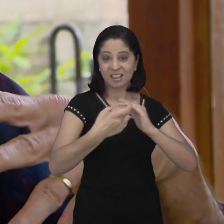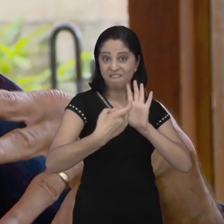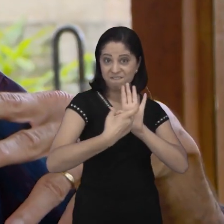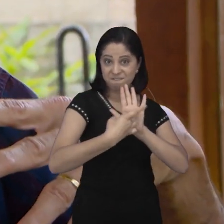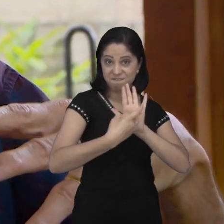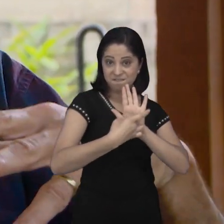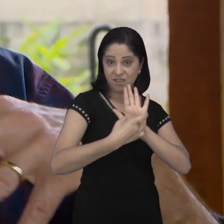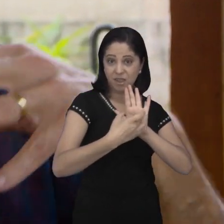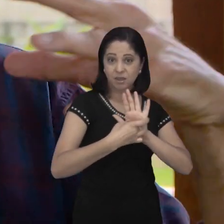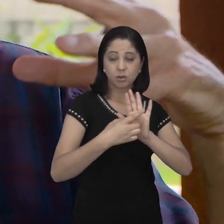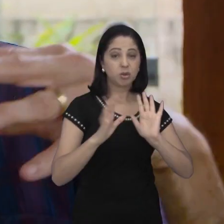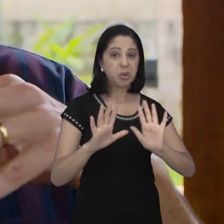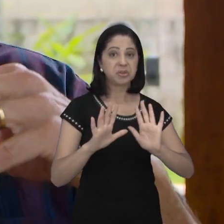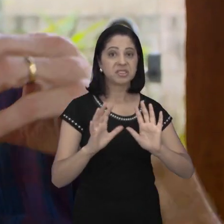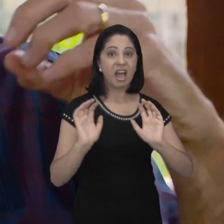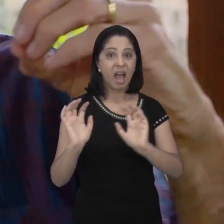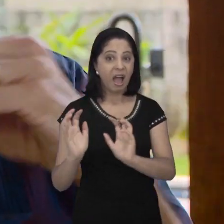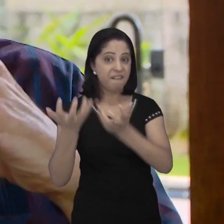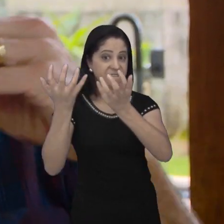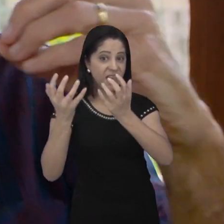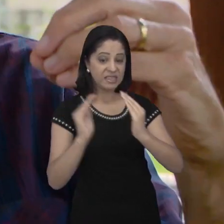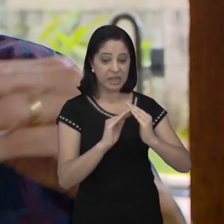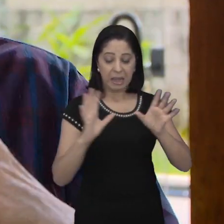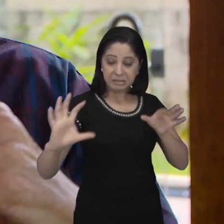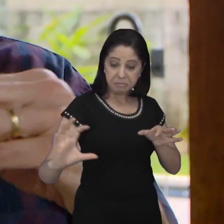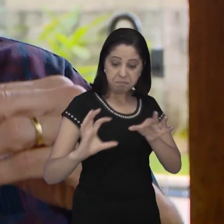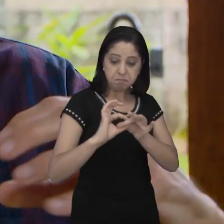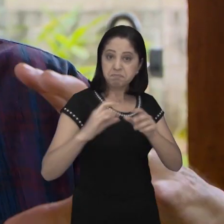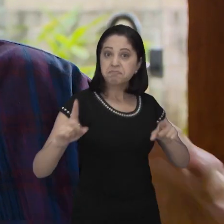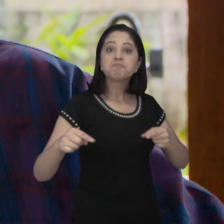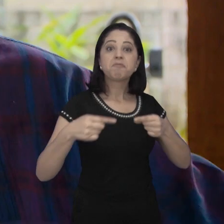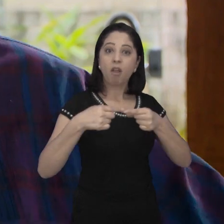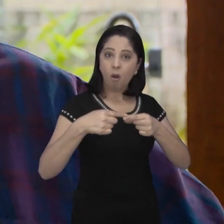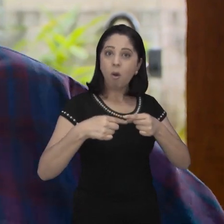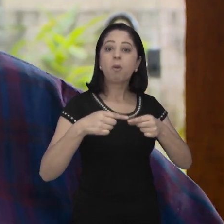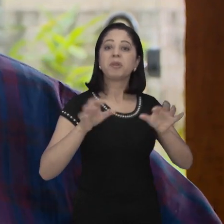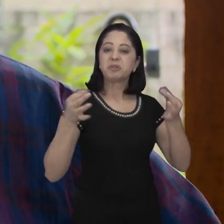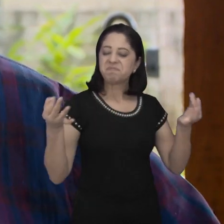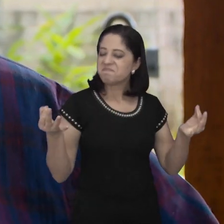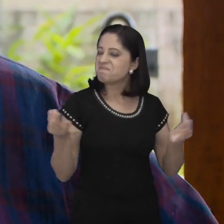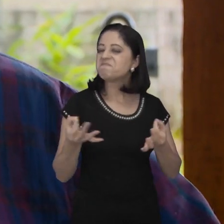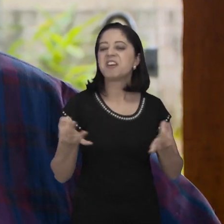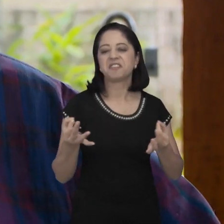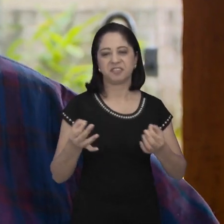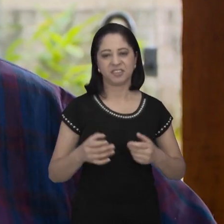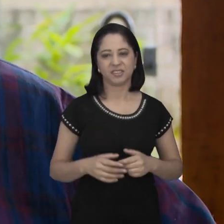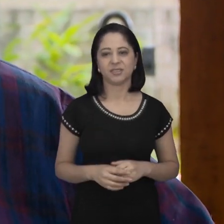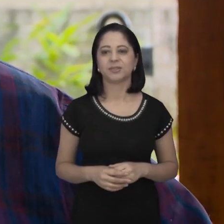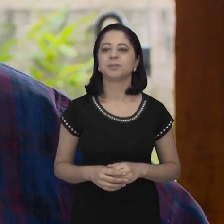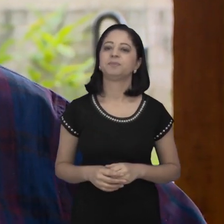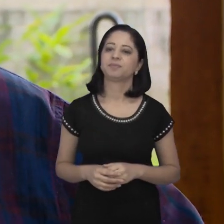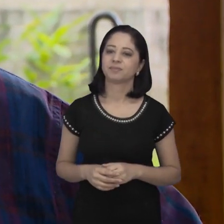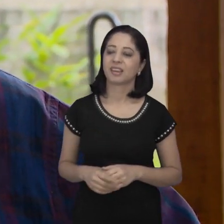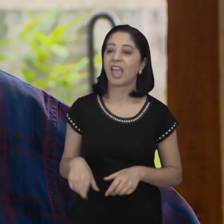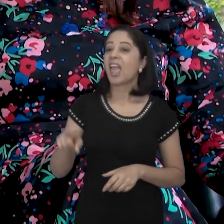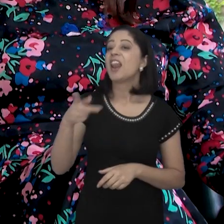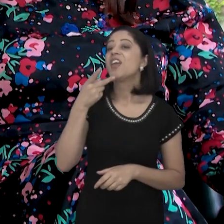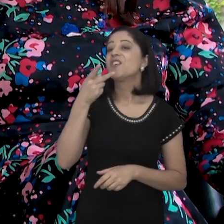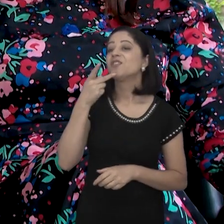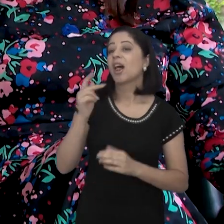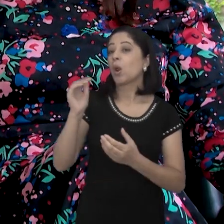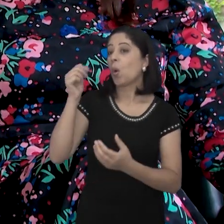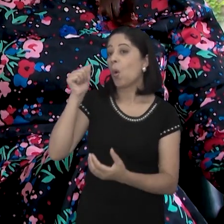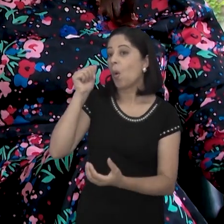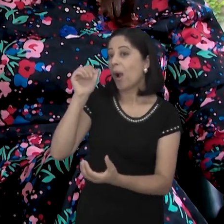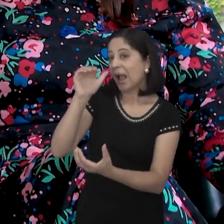toda vidraçada, quer dizer, foi um conjunto de coisas que tornou o evento realmente excepcional. Bom,